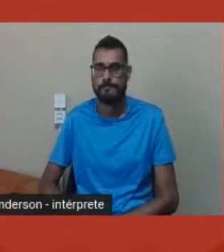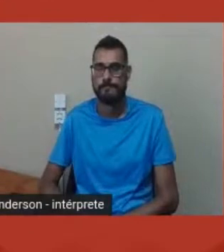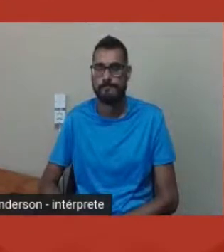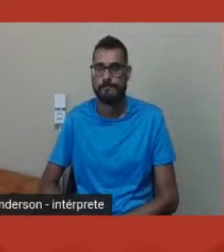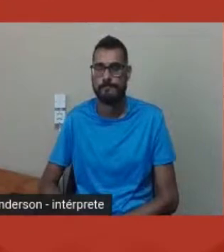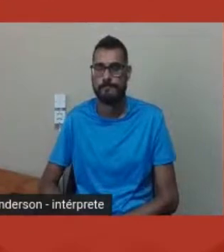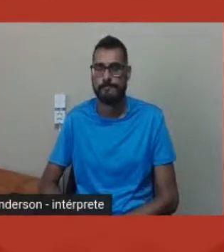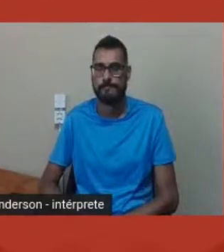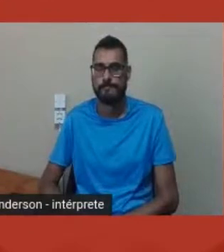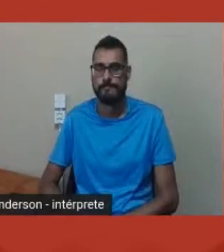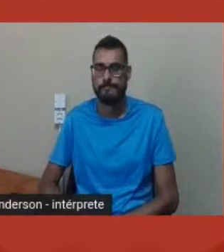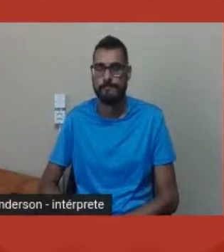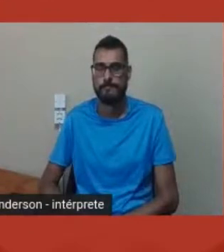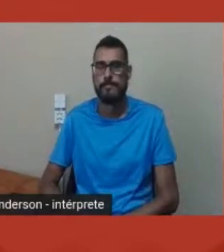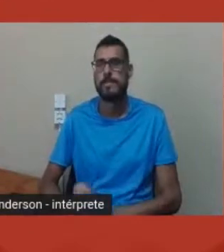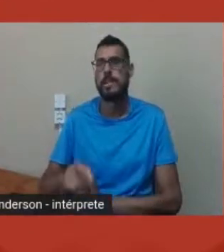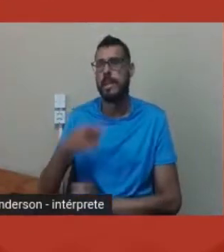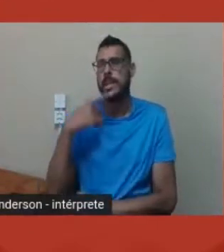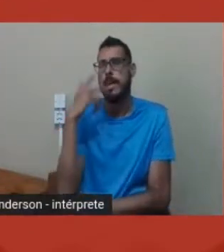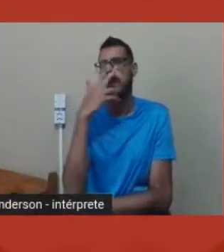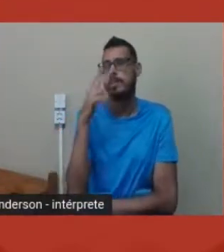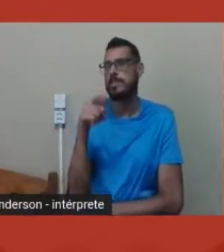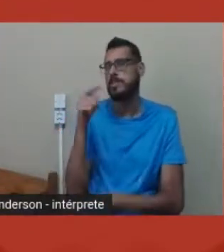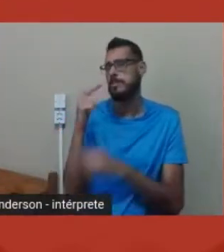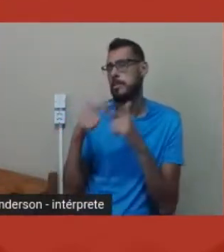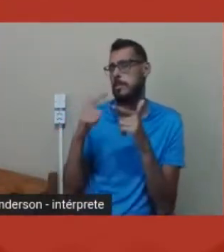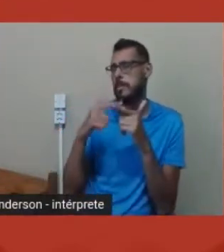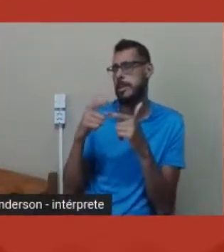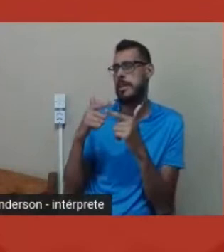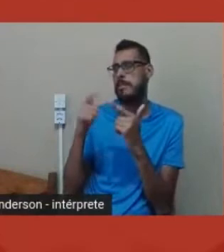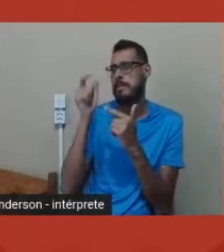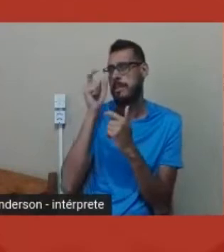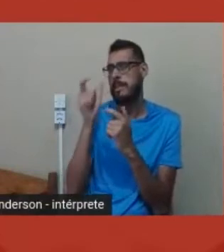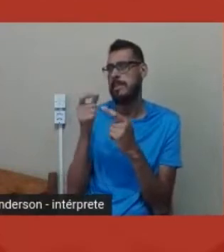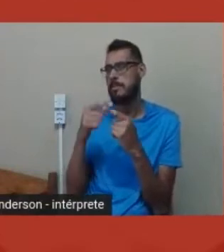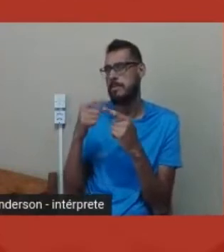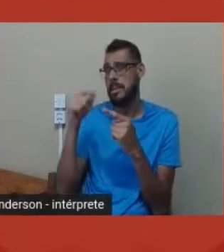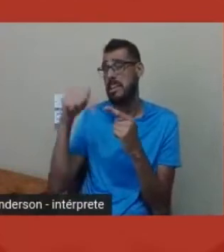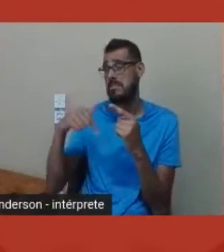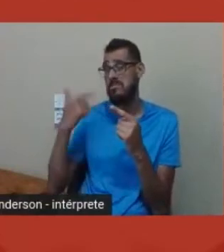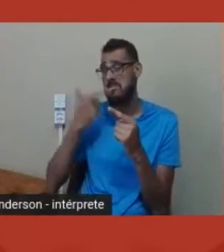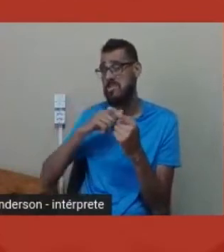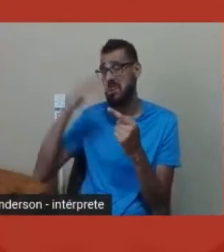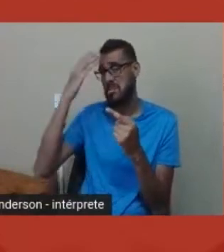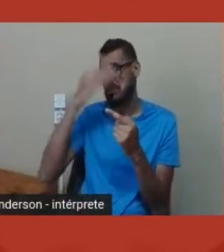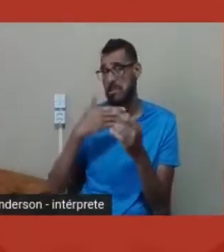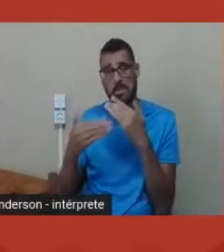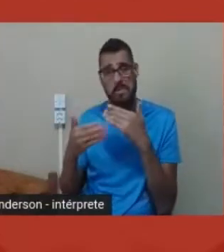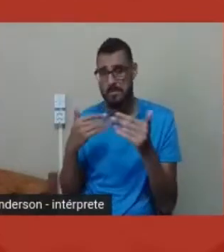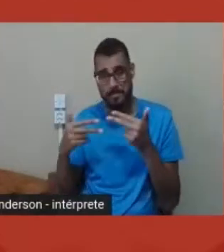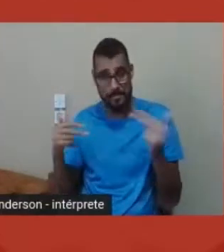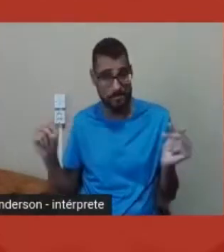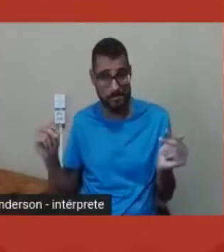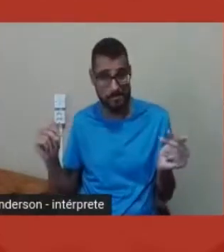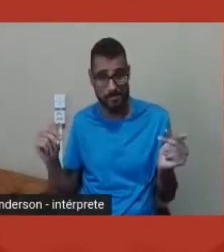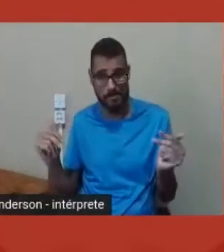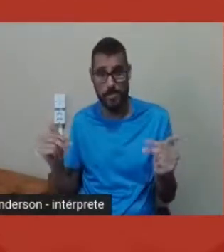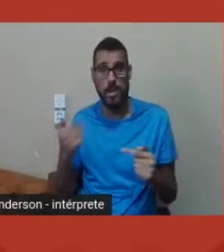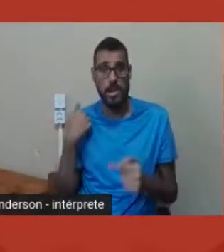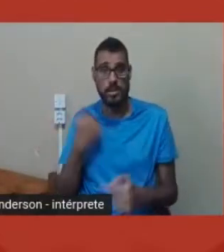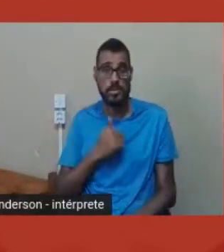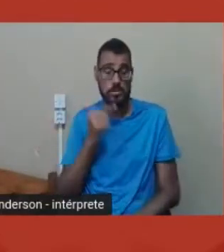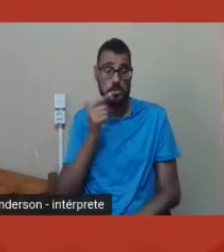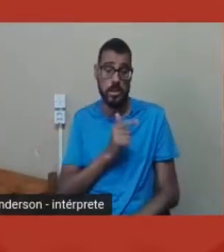Eu estou achando esse problema muito interessante, porque a gente consegue provar o que a gente quiser aqui, com esses argumentos. A gente consegue falar